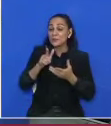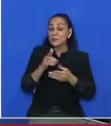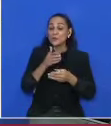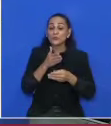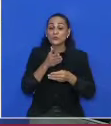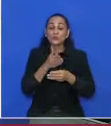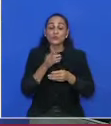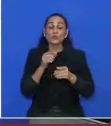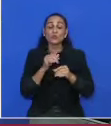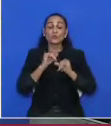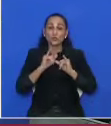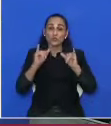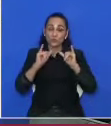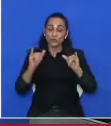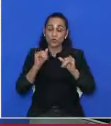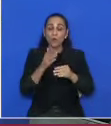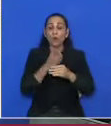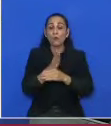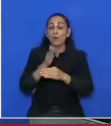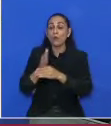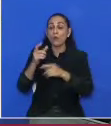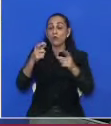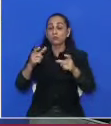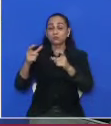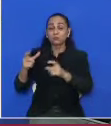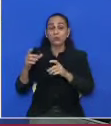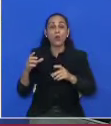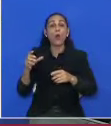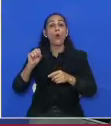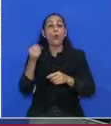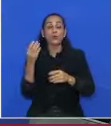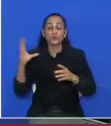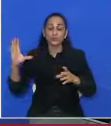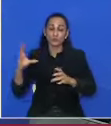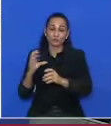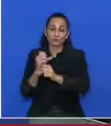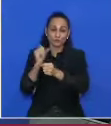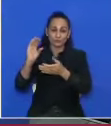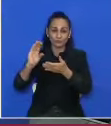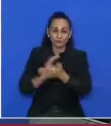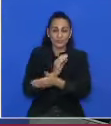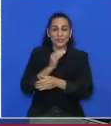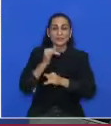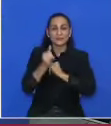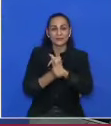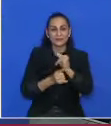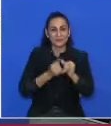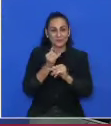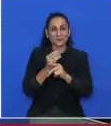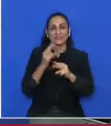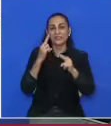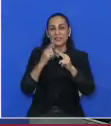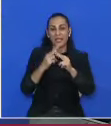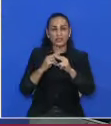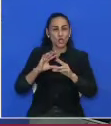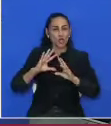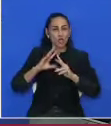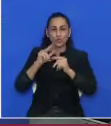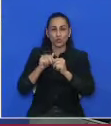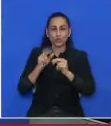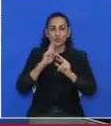a apuração, você poderá saber de onde são as apostas vencedoras ou se o prêmio está acumulado, acessando a página da Caixa na internet. Todos os